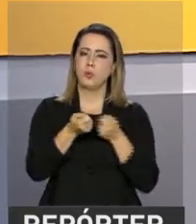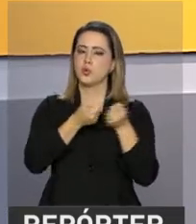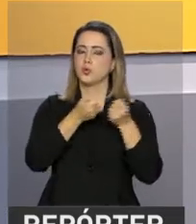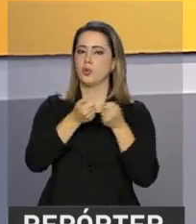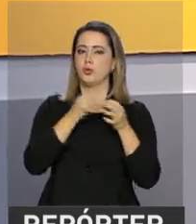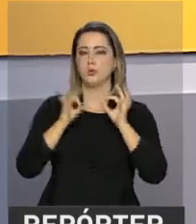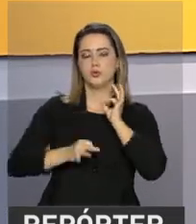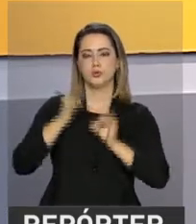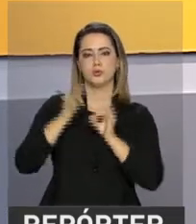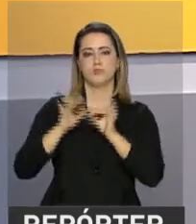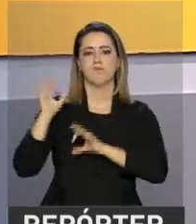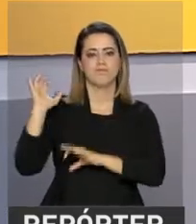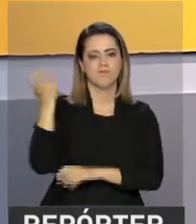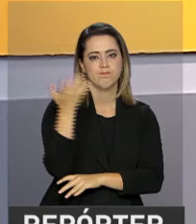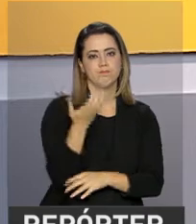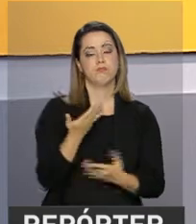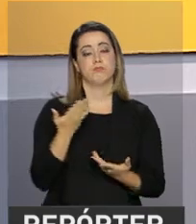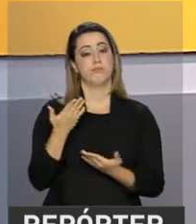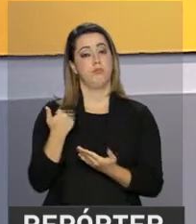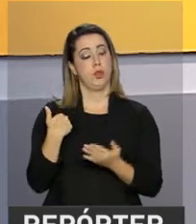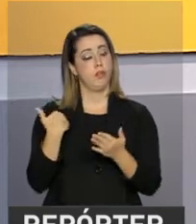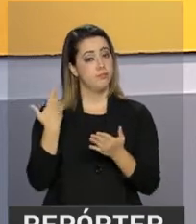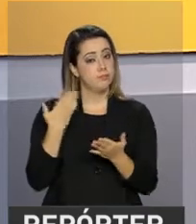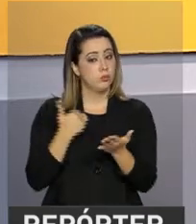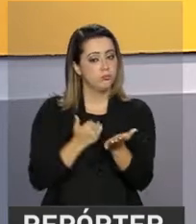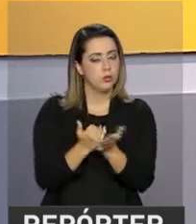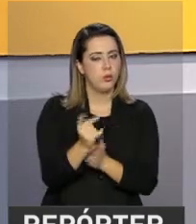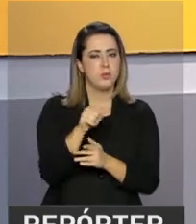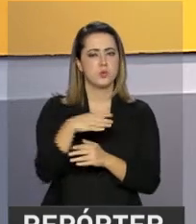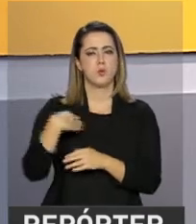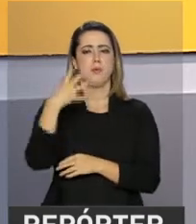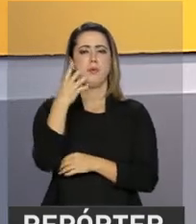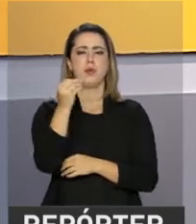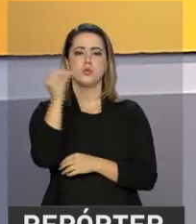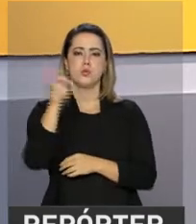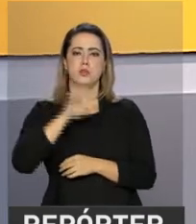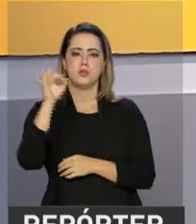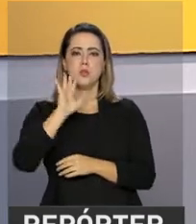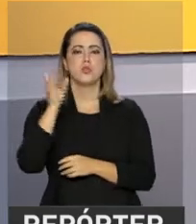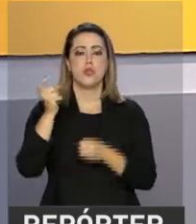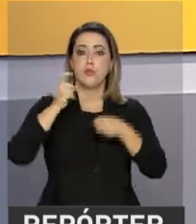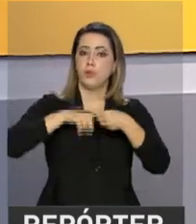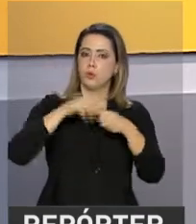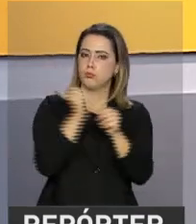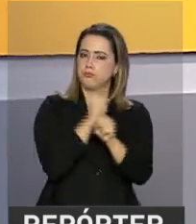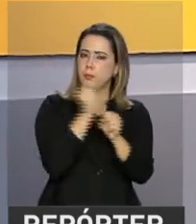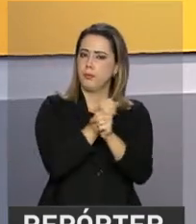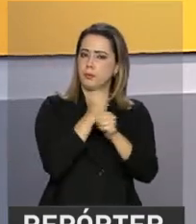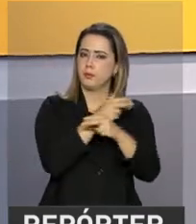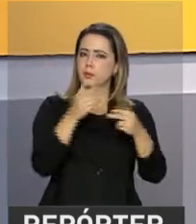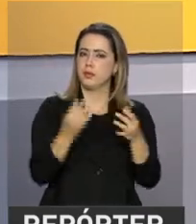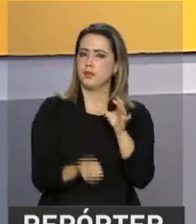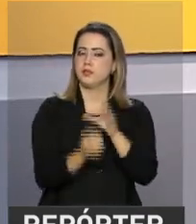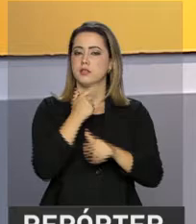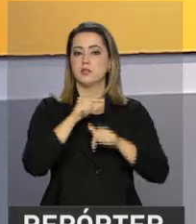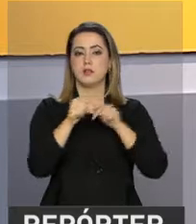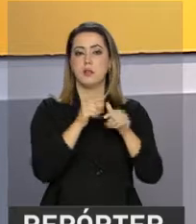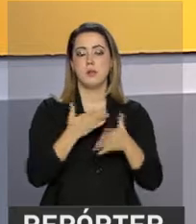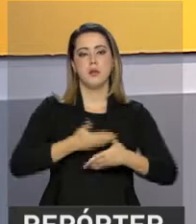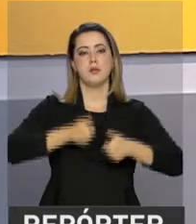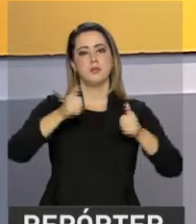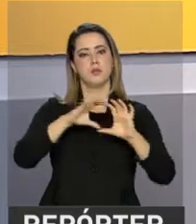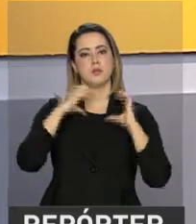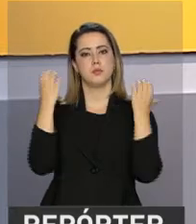controle, judiciais e ambientais. De lá para cá, mais de 40% delas já foram retomadas, gerando empregos e benefícios